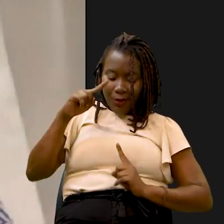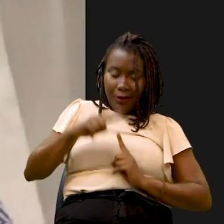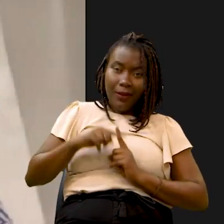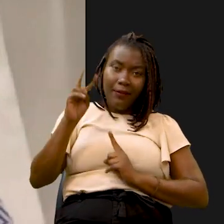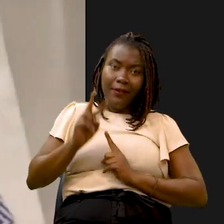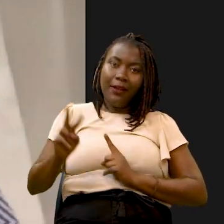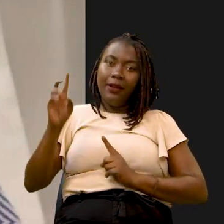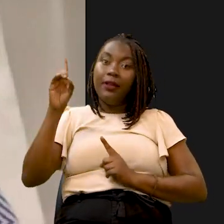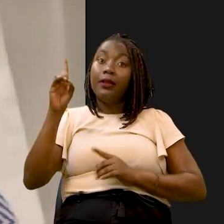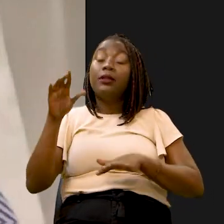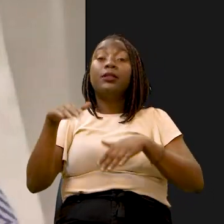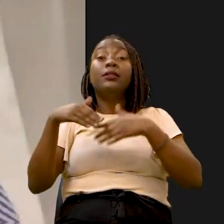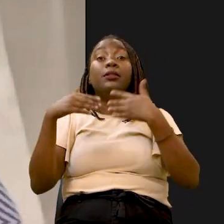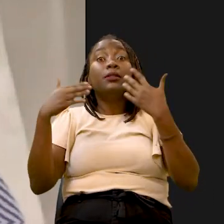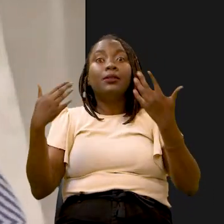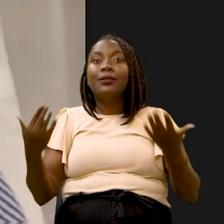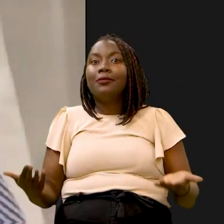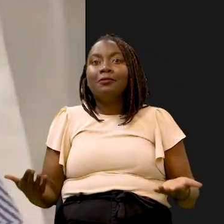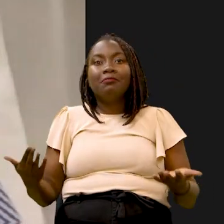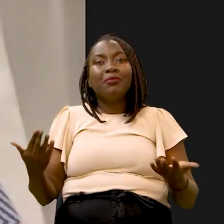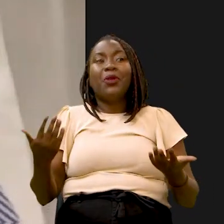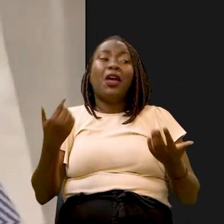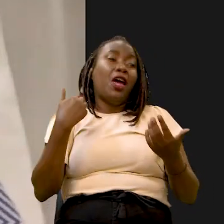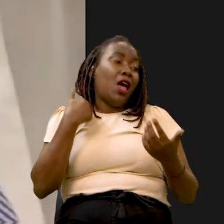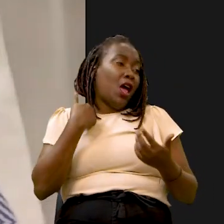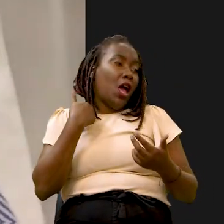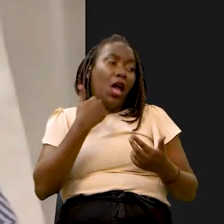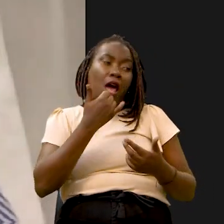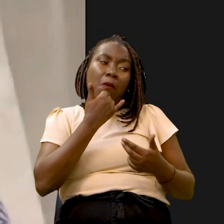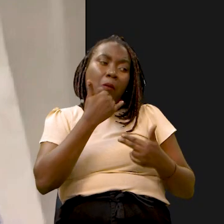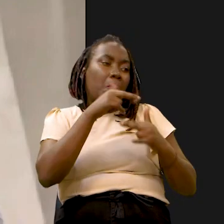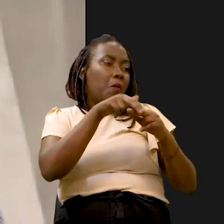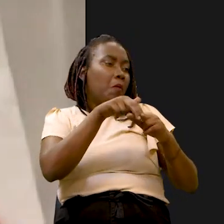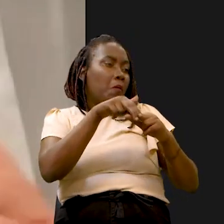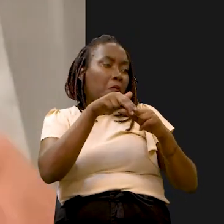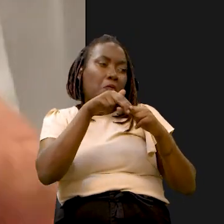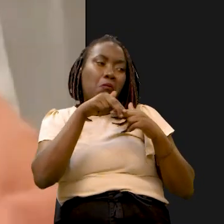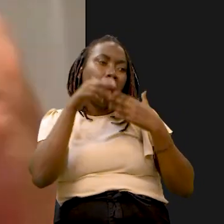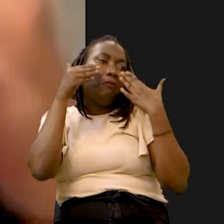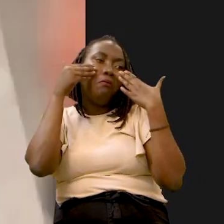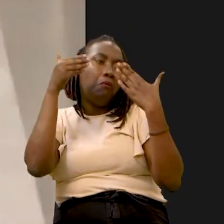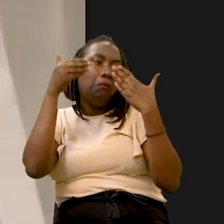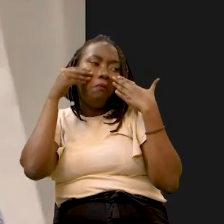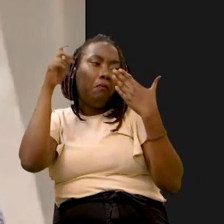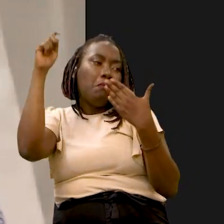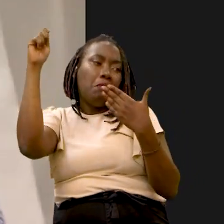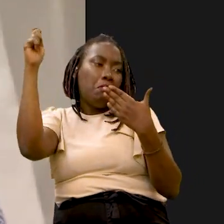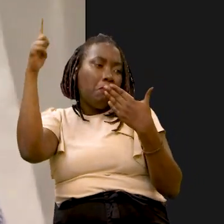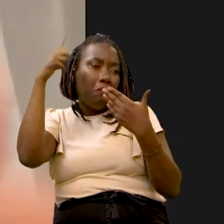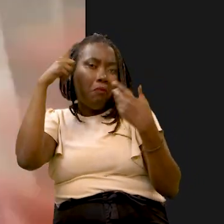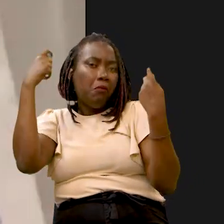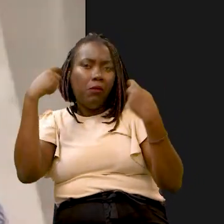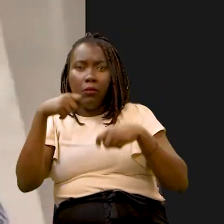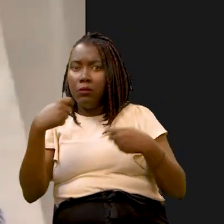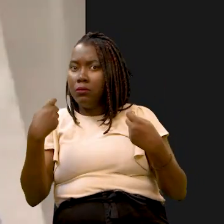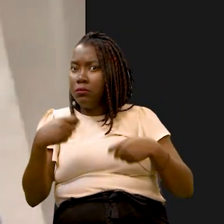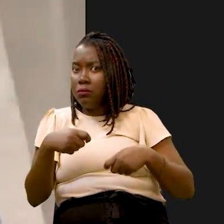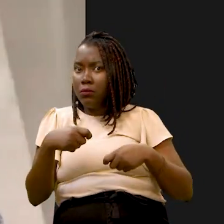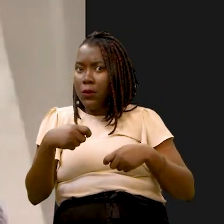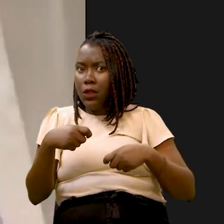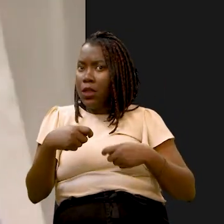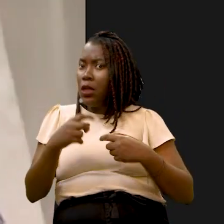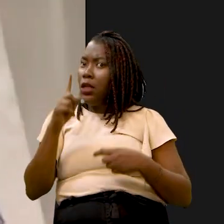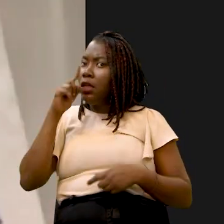da vitamina D. Então, não se justifica, né, a exposição exagerada ao sol, essa